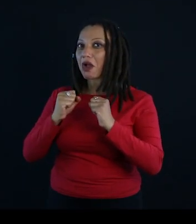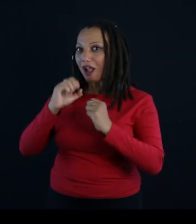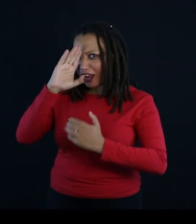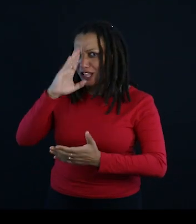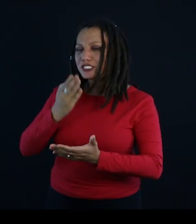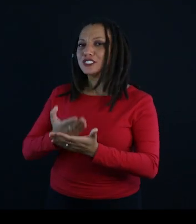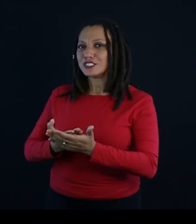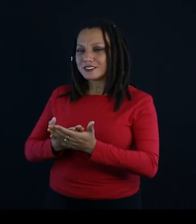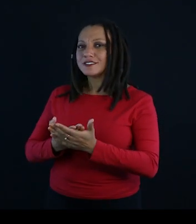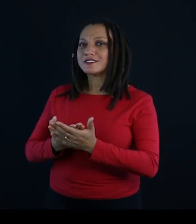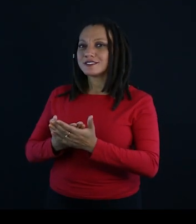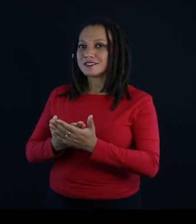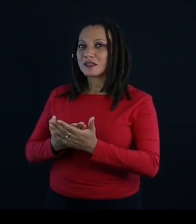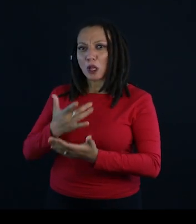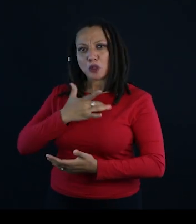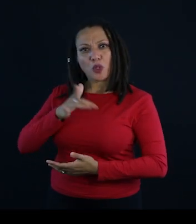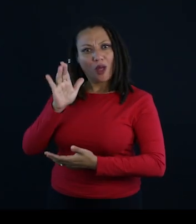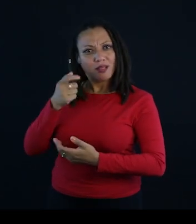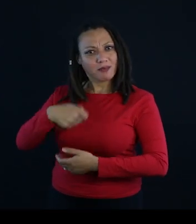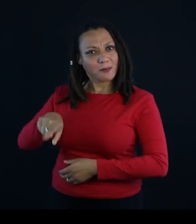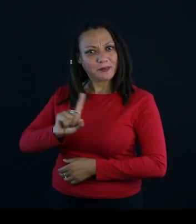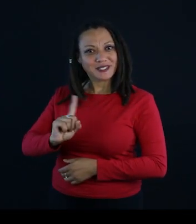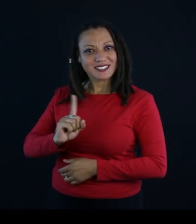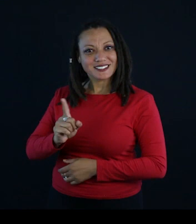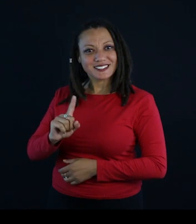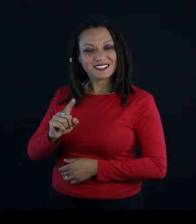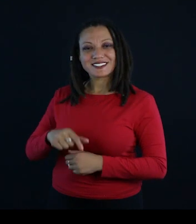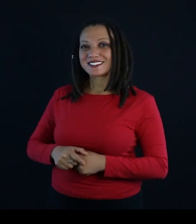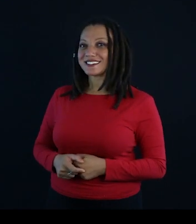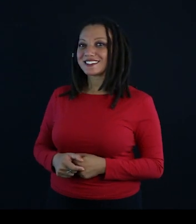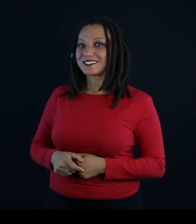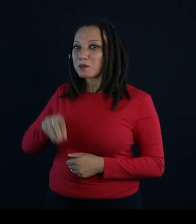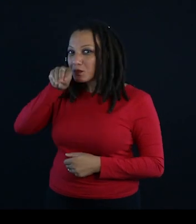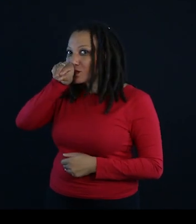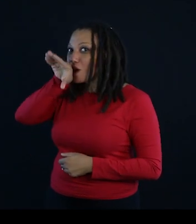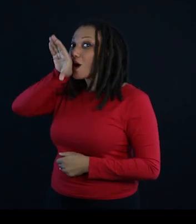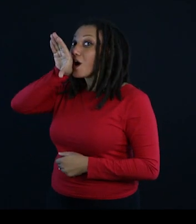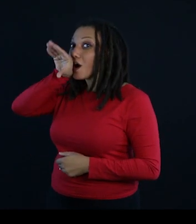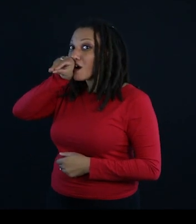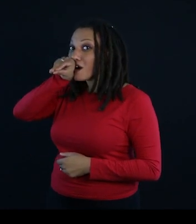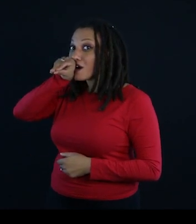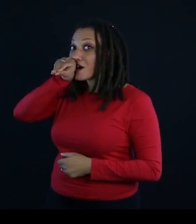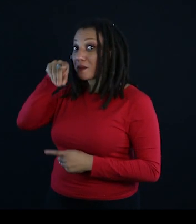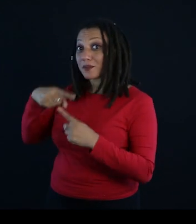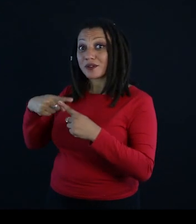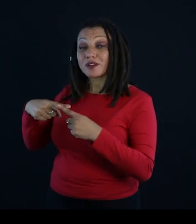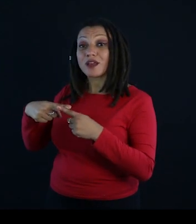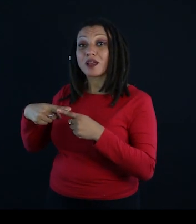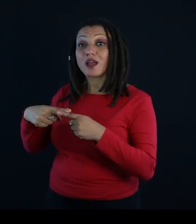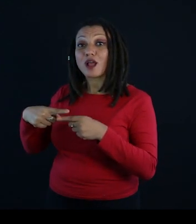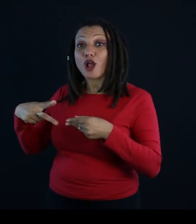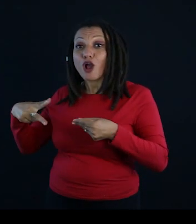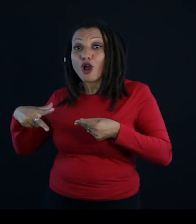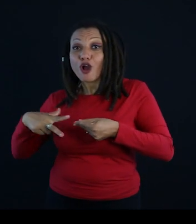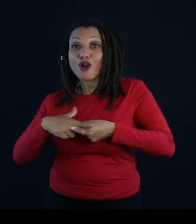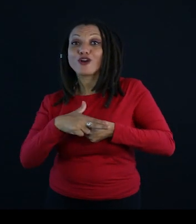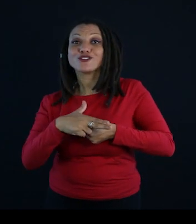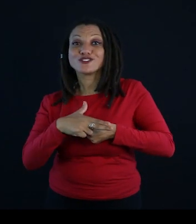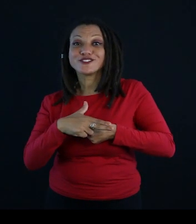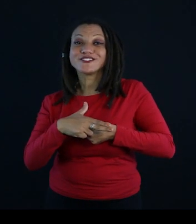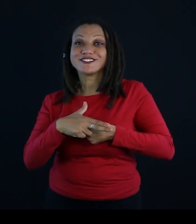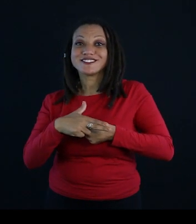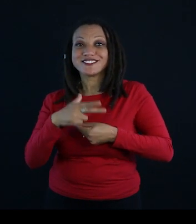Sem dó, pode ir com fé. Tá vendo que ele faz aí já o movimento da boca, né? Mas você corta